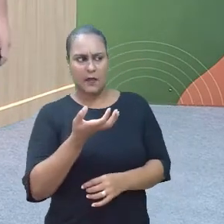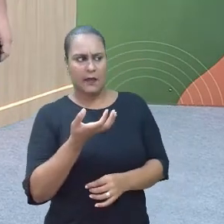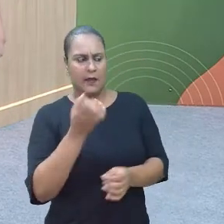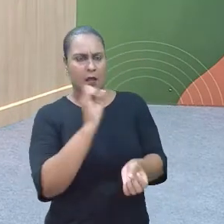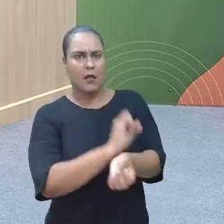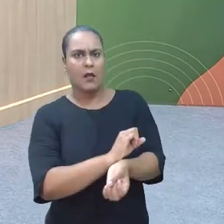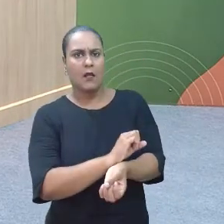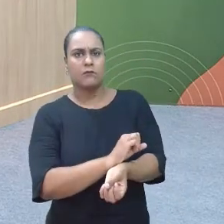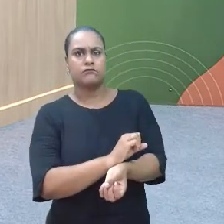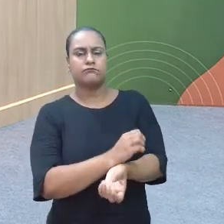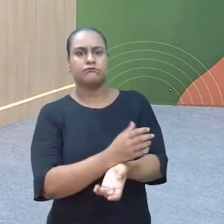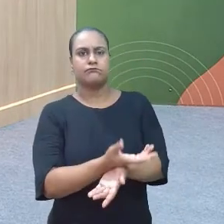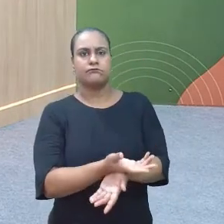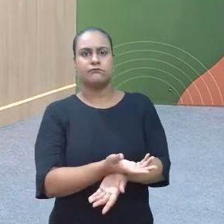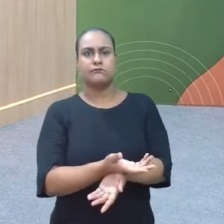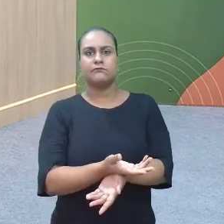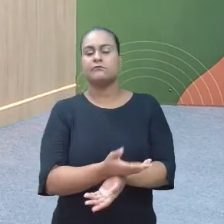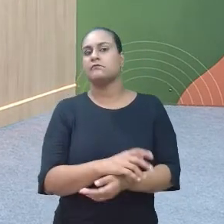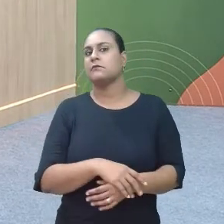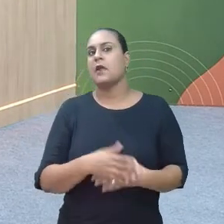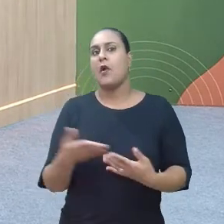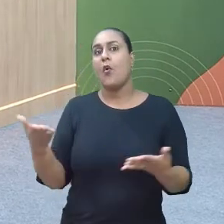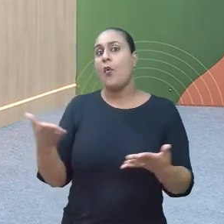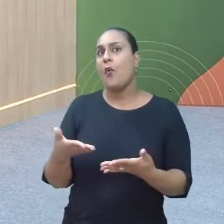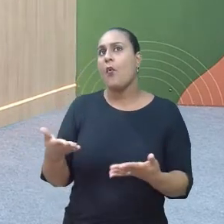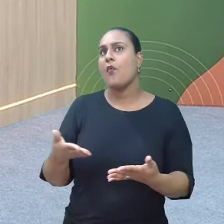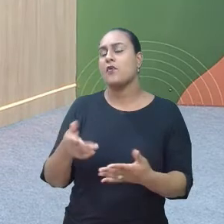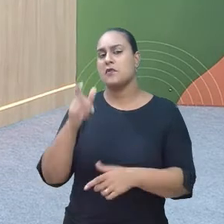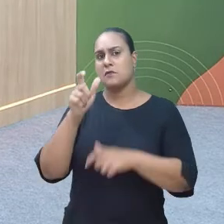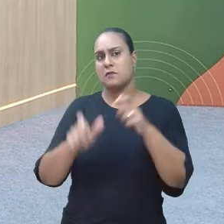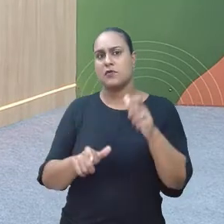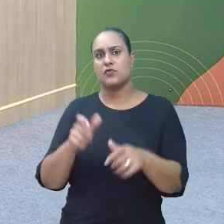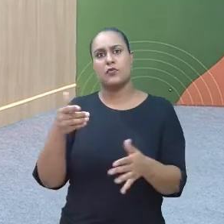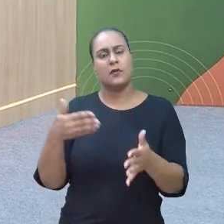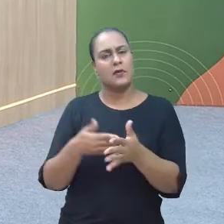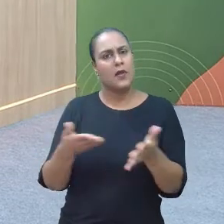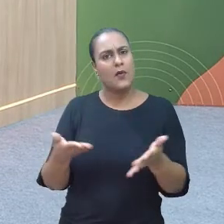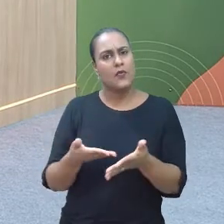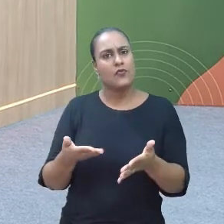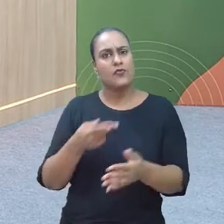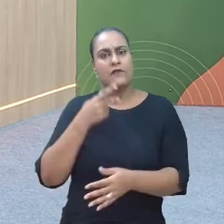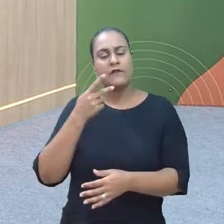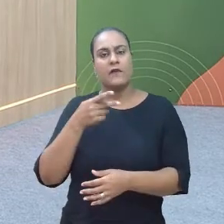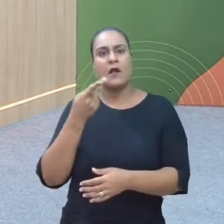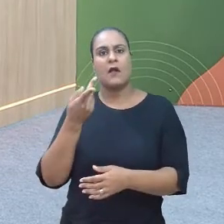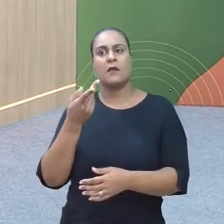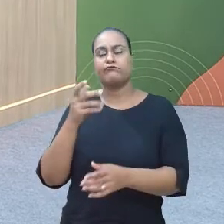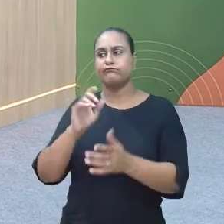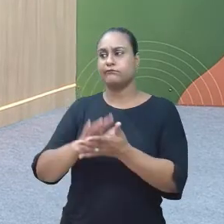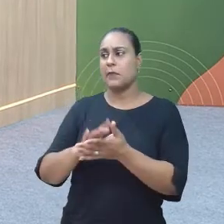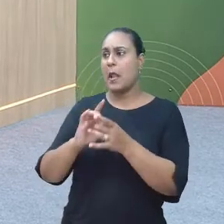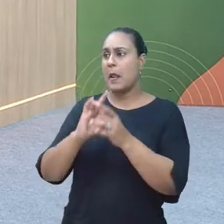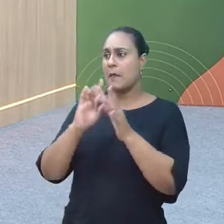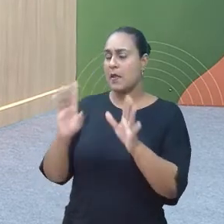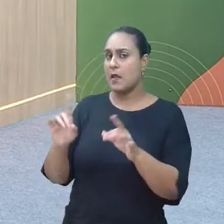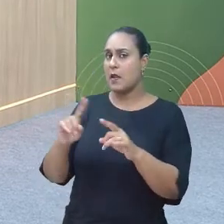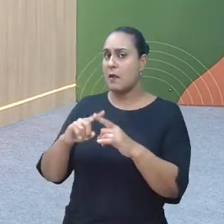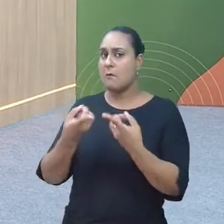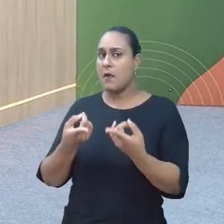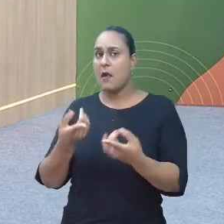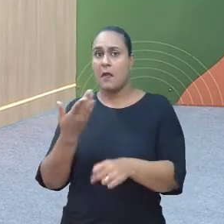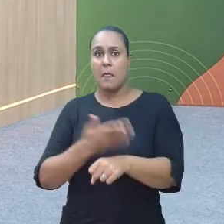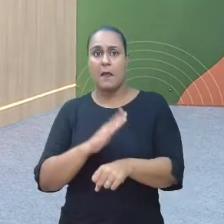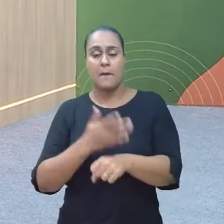igual muita gente hoje no Brasil que diz que é liberal dentro do aspecto econômico, mas nas práticas sociais é conservador, inclusive